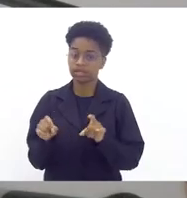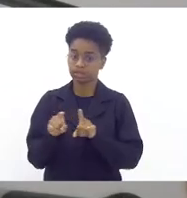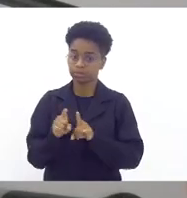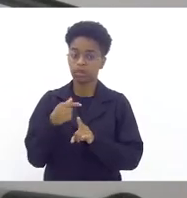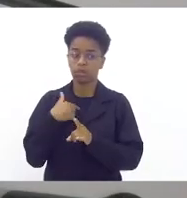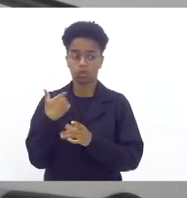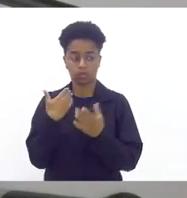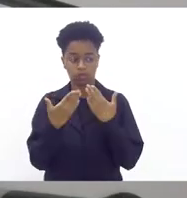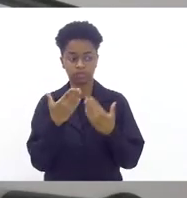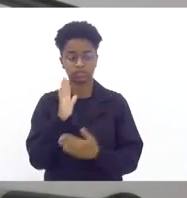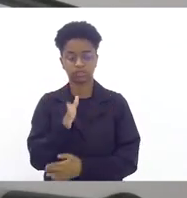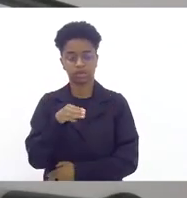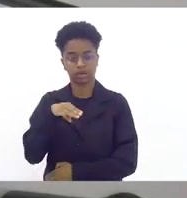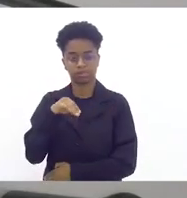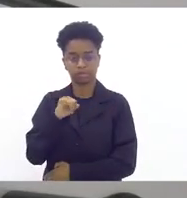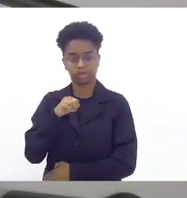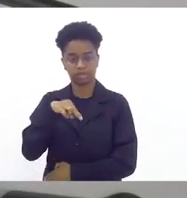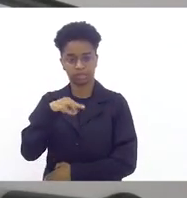deputado Carlos Mink, nós vamos estar